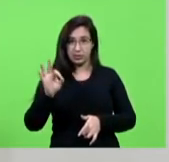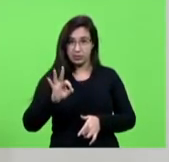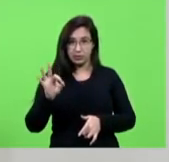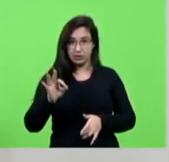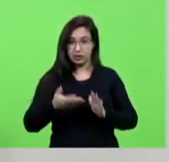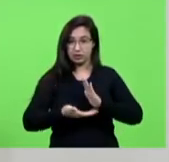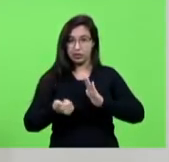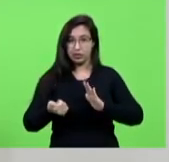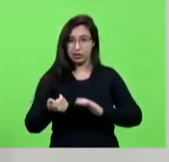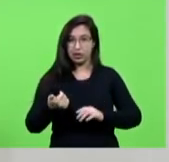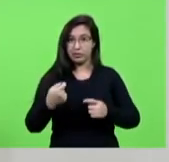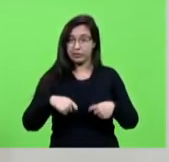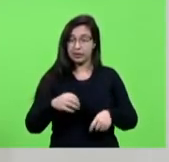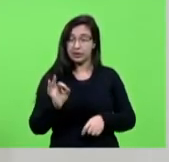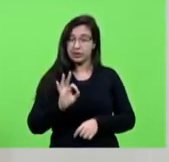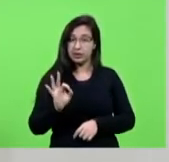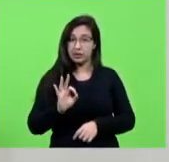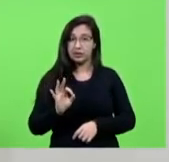vocês estão muito bem.